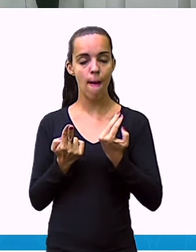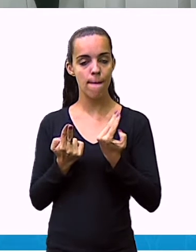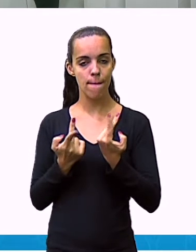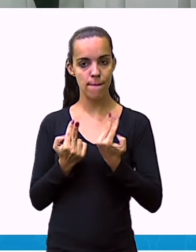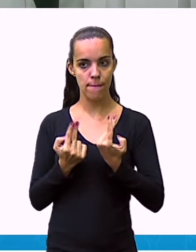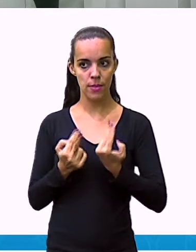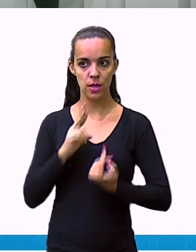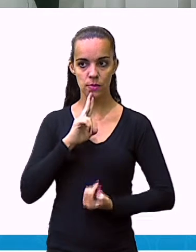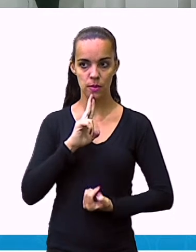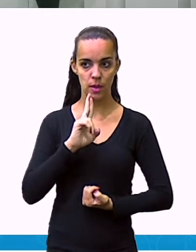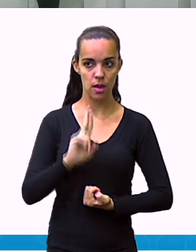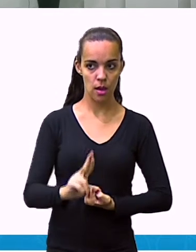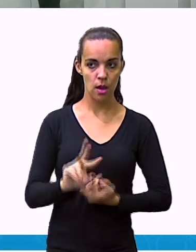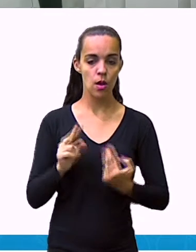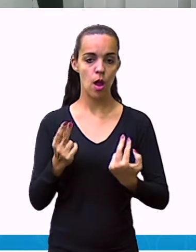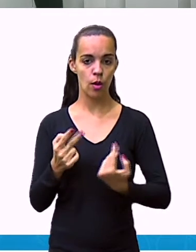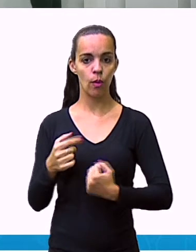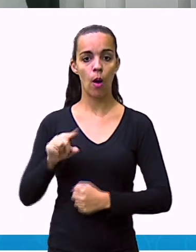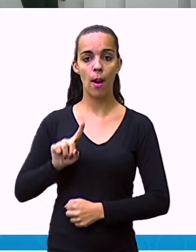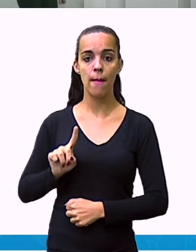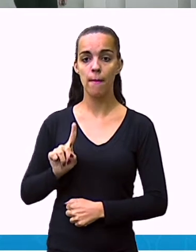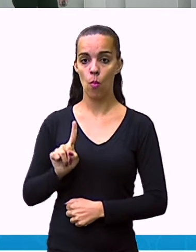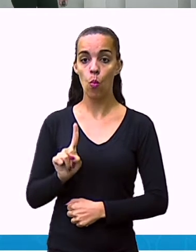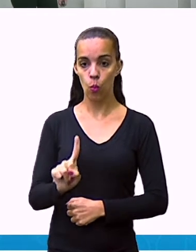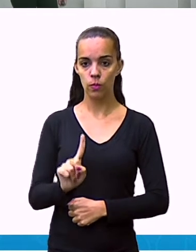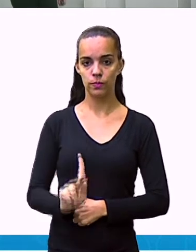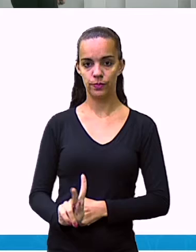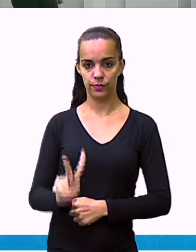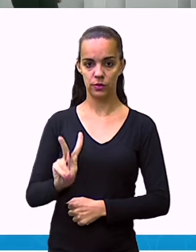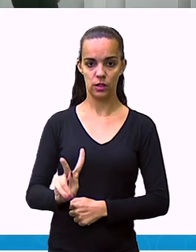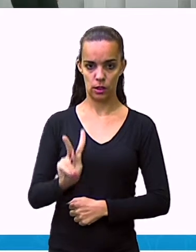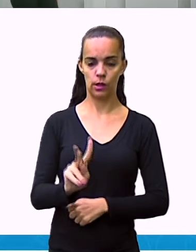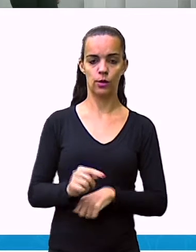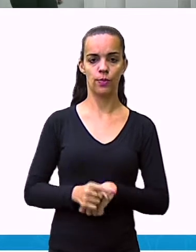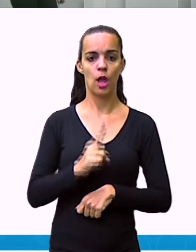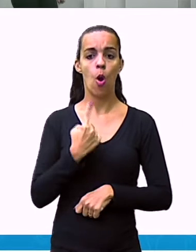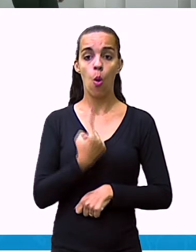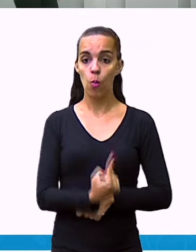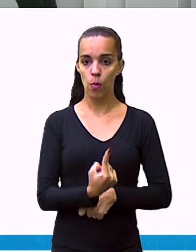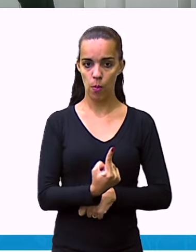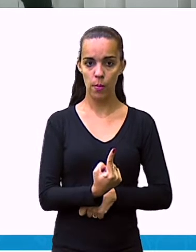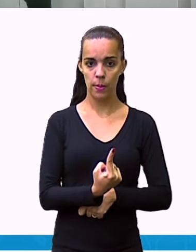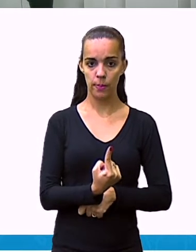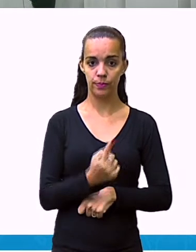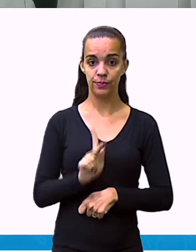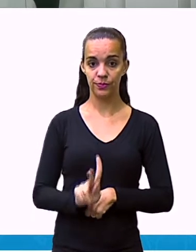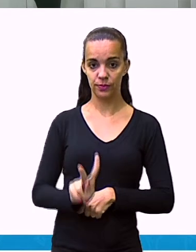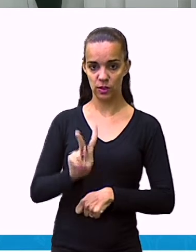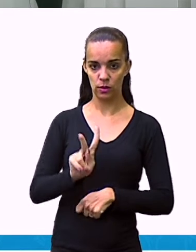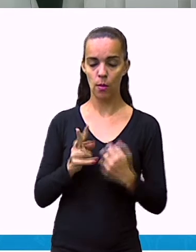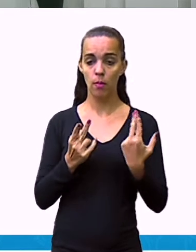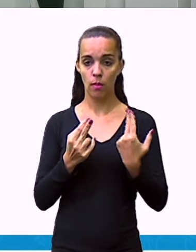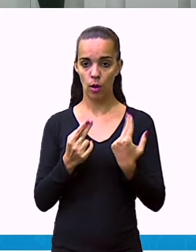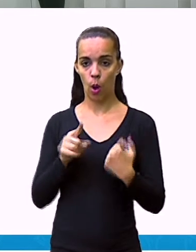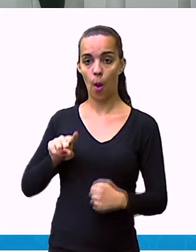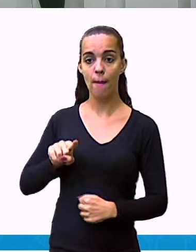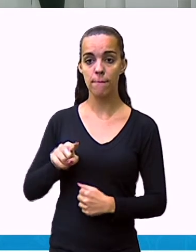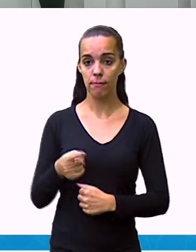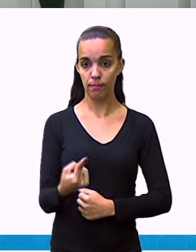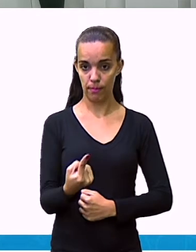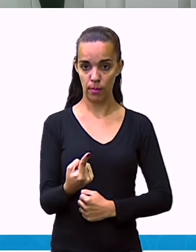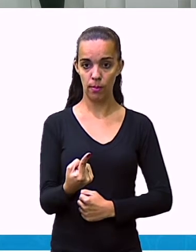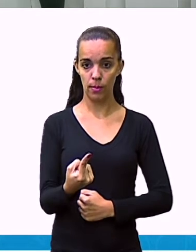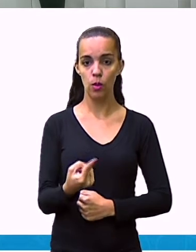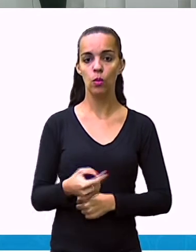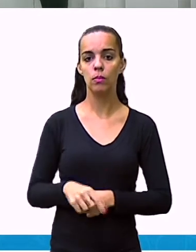olha 1 kg equivale a 1000 gramas então quando eu falo que é igual